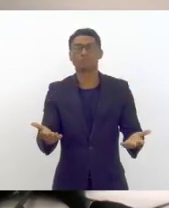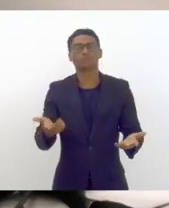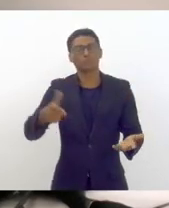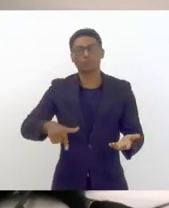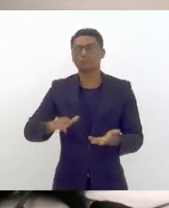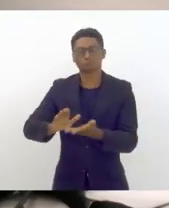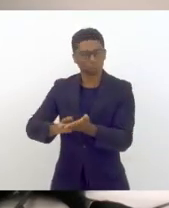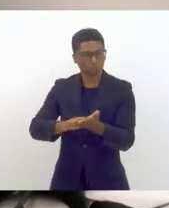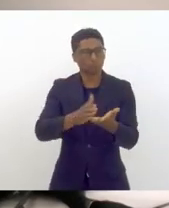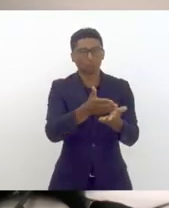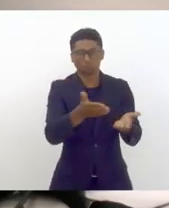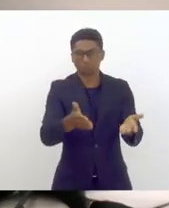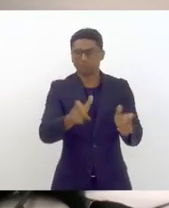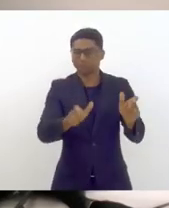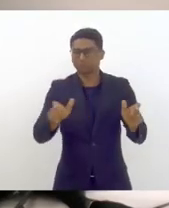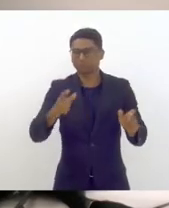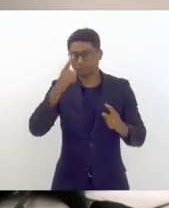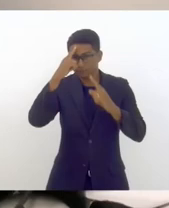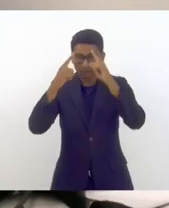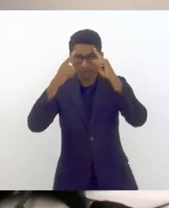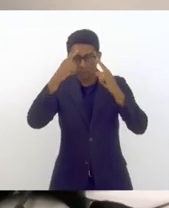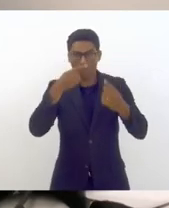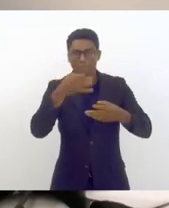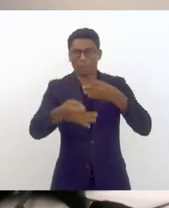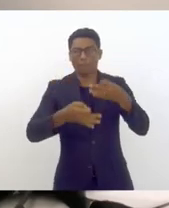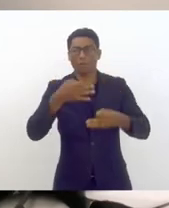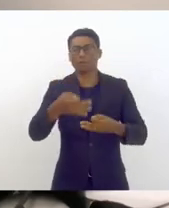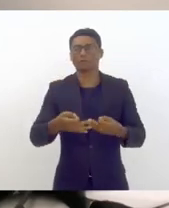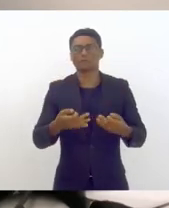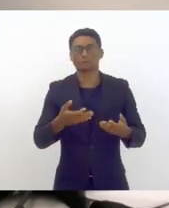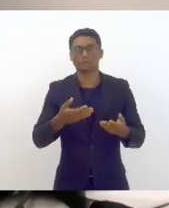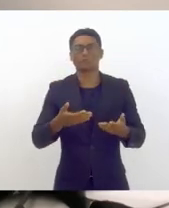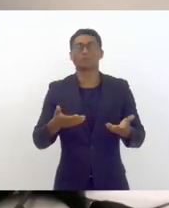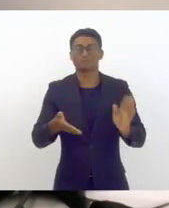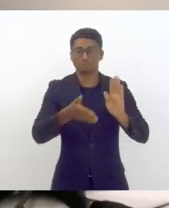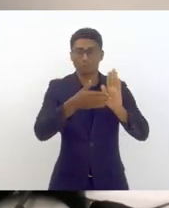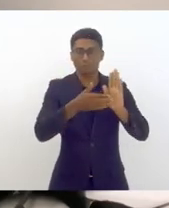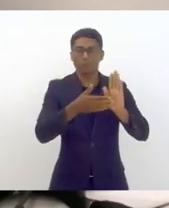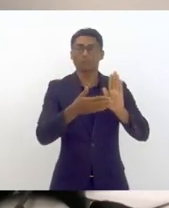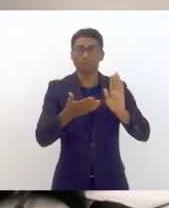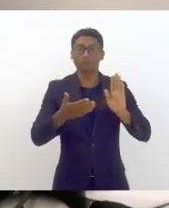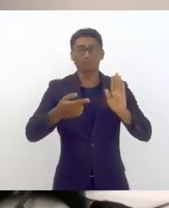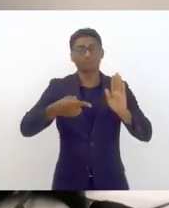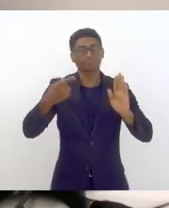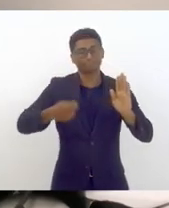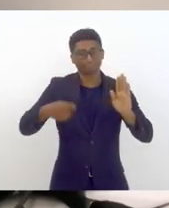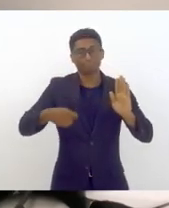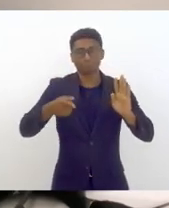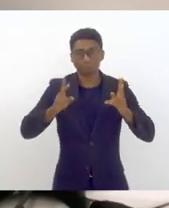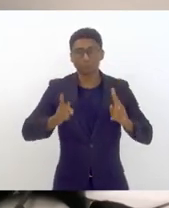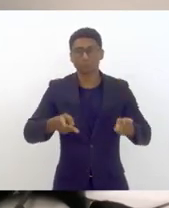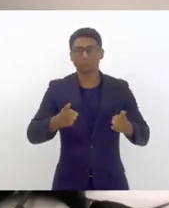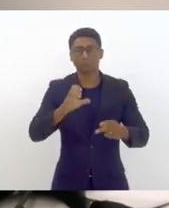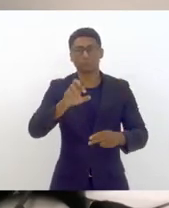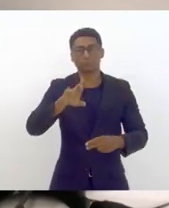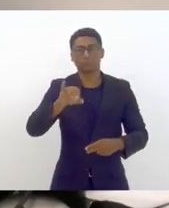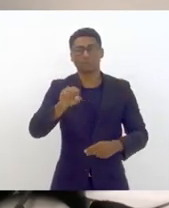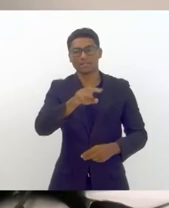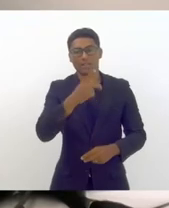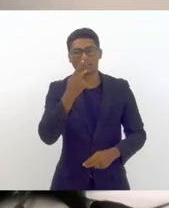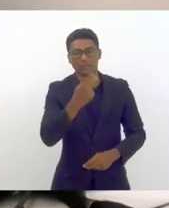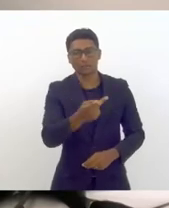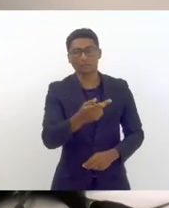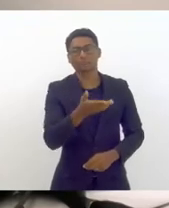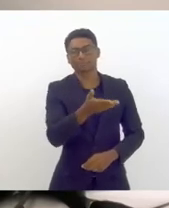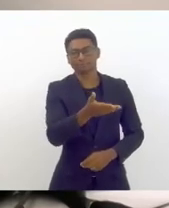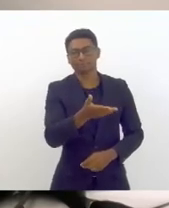das ideias, que a gente possa ter esse importante mecanismo estimulado, como bem disse a Cris Laranjeiras aqui, que a gente